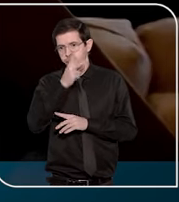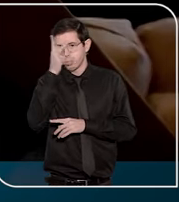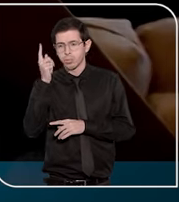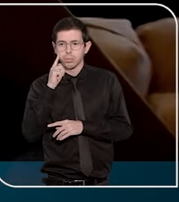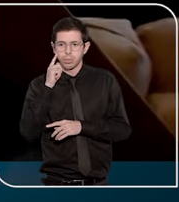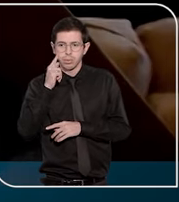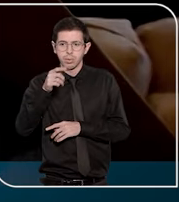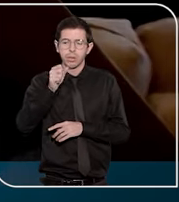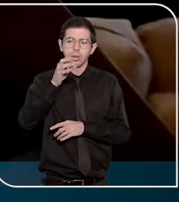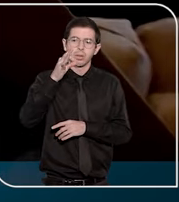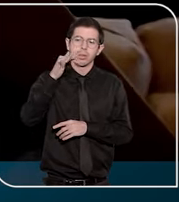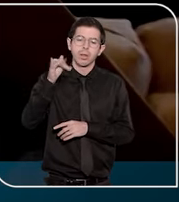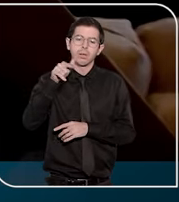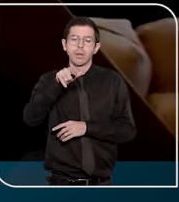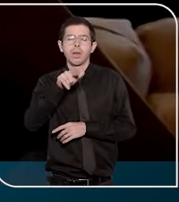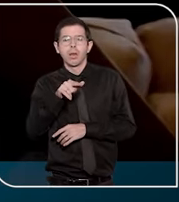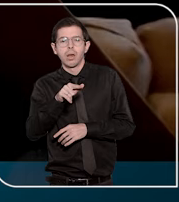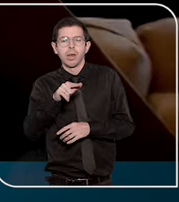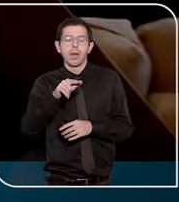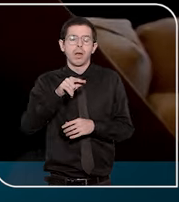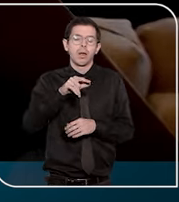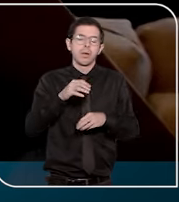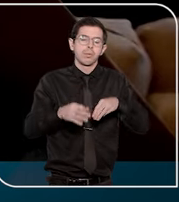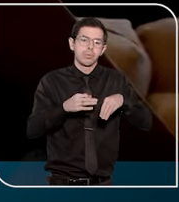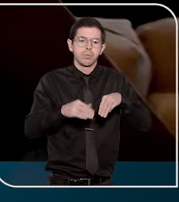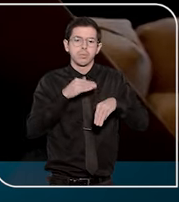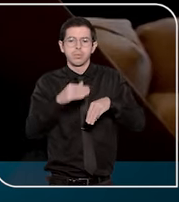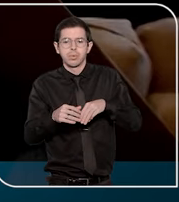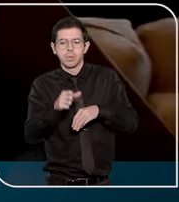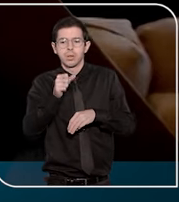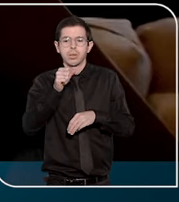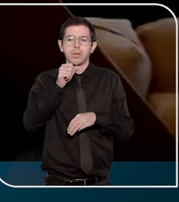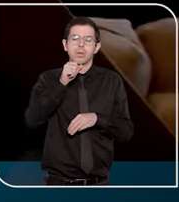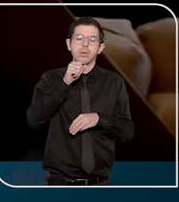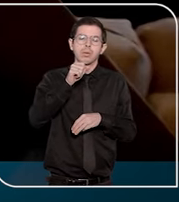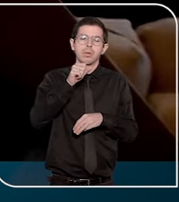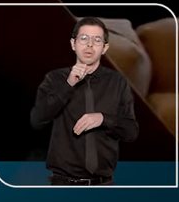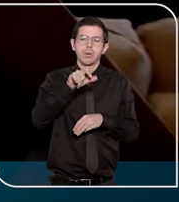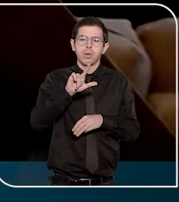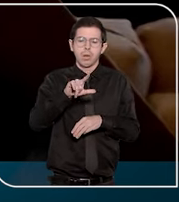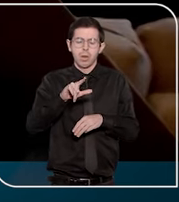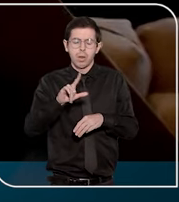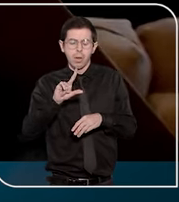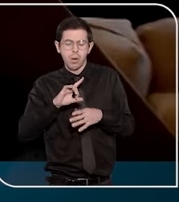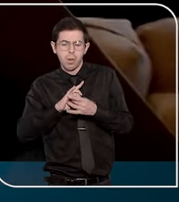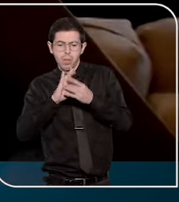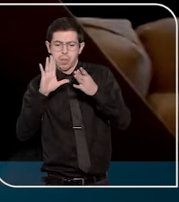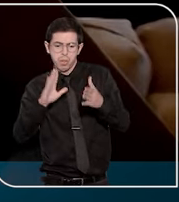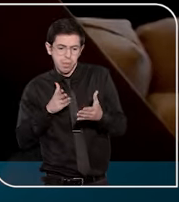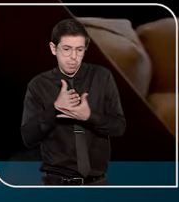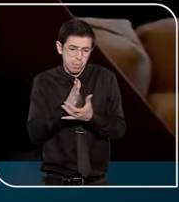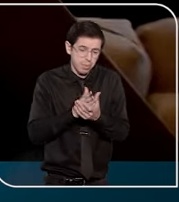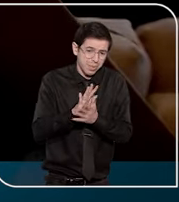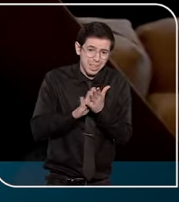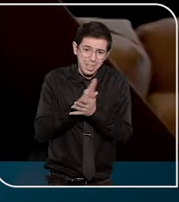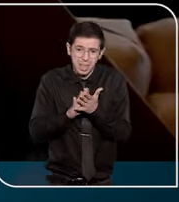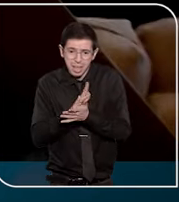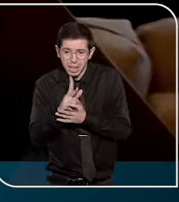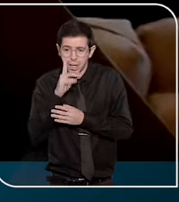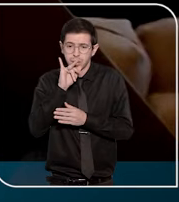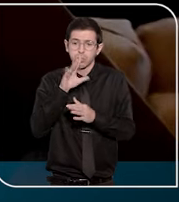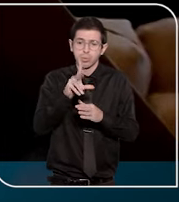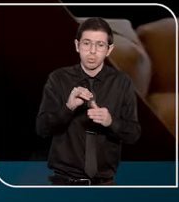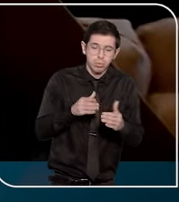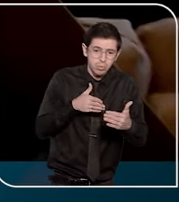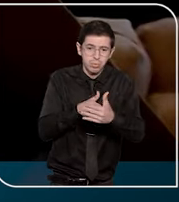esses ministros vice-presidentes, eles são muito fechados, eles não deixam passar nada. Parece que é o Tafarel na Copa de 94, não passa